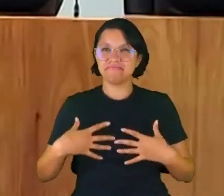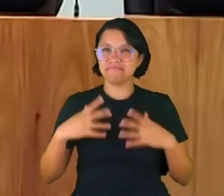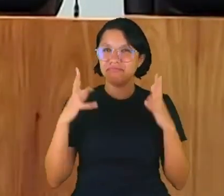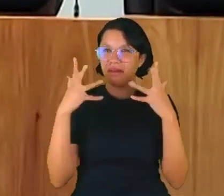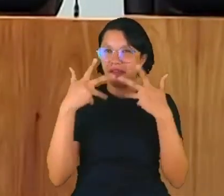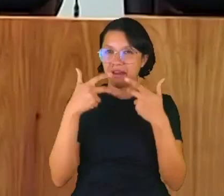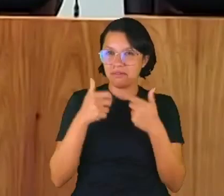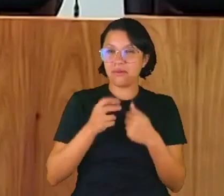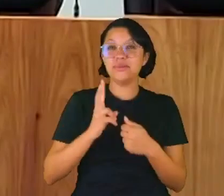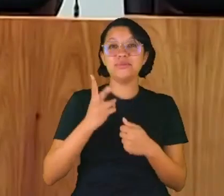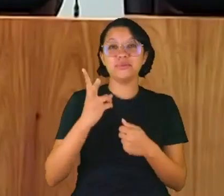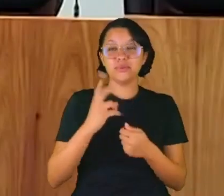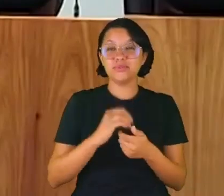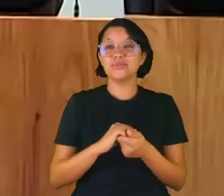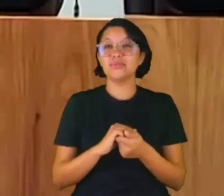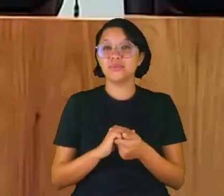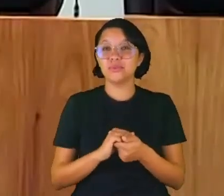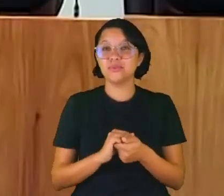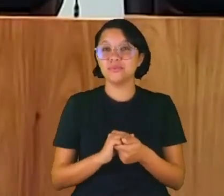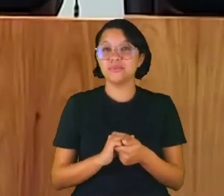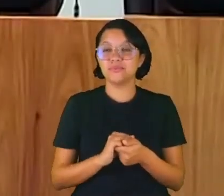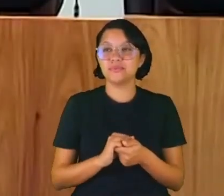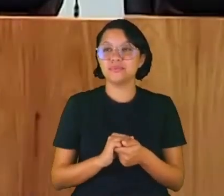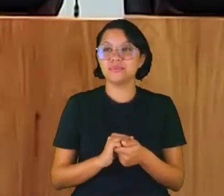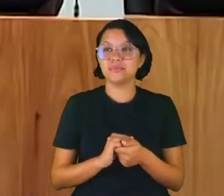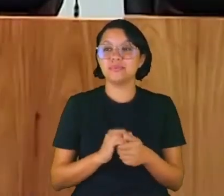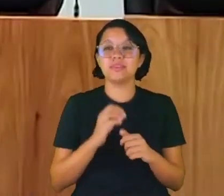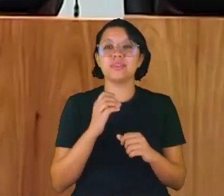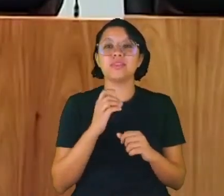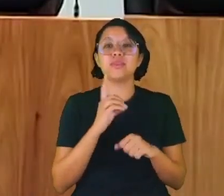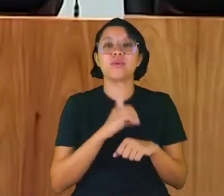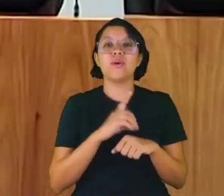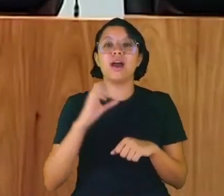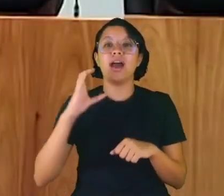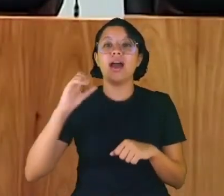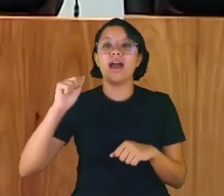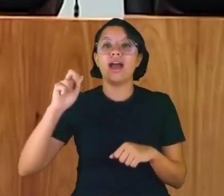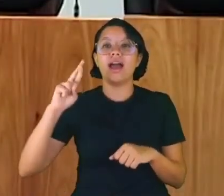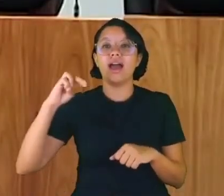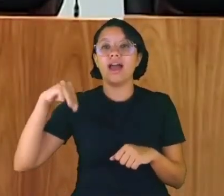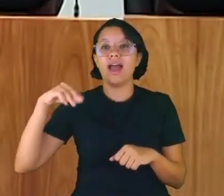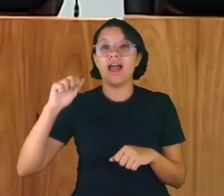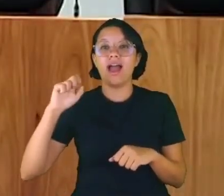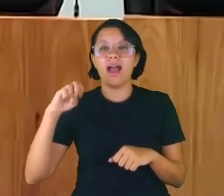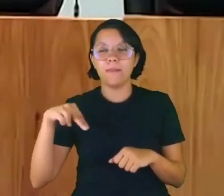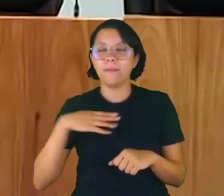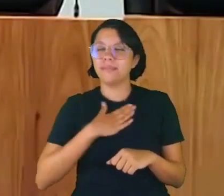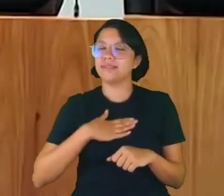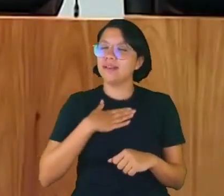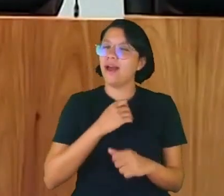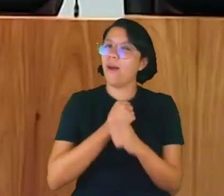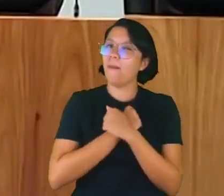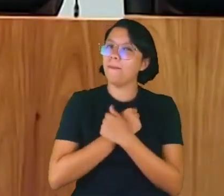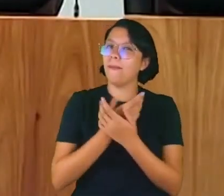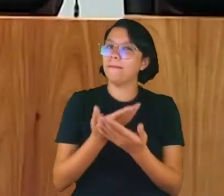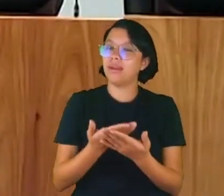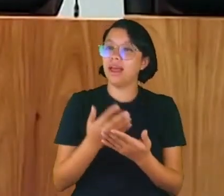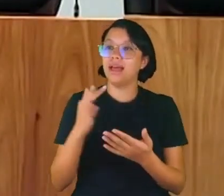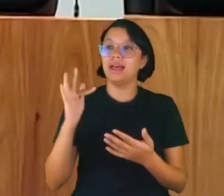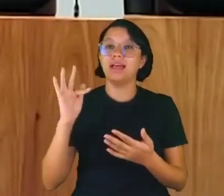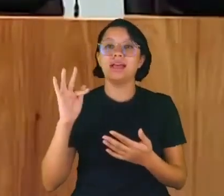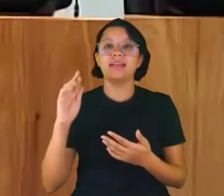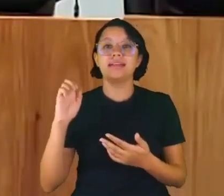continua prestigiando o nosso TJão. Doutora Carmen, minha satisfação, meu abraço. Fernando Mendes, com quem eu tomei